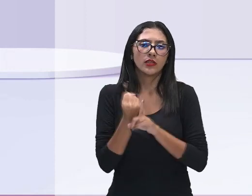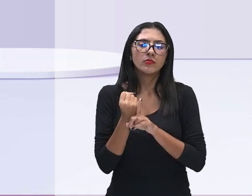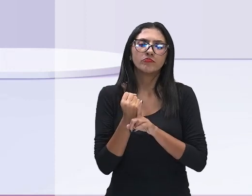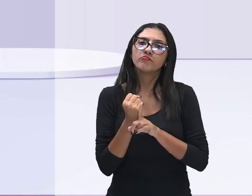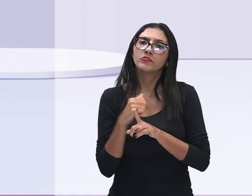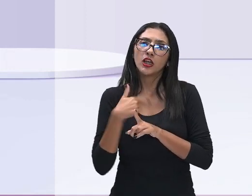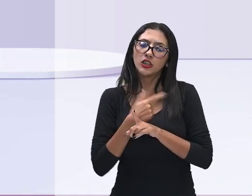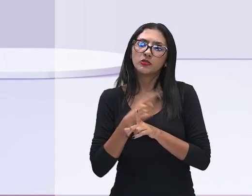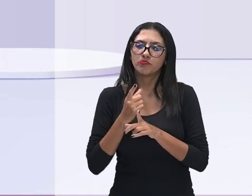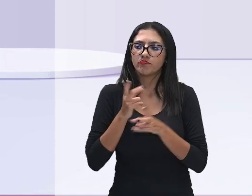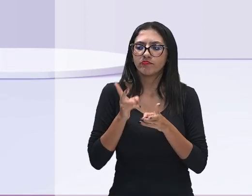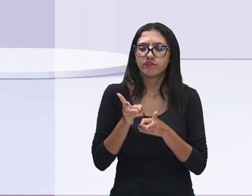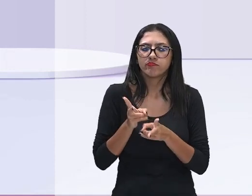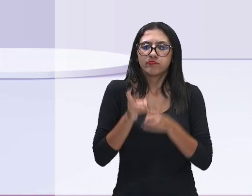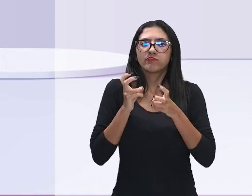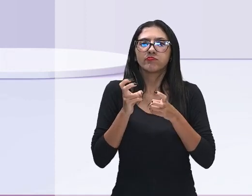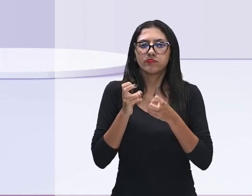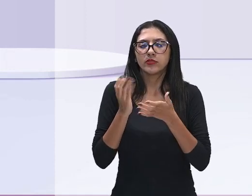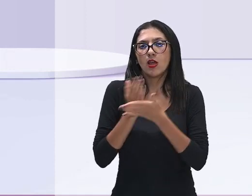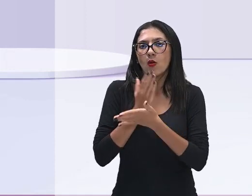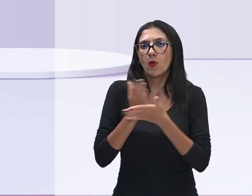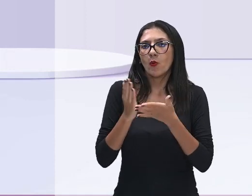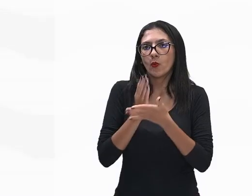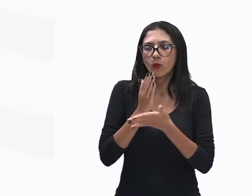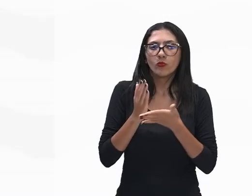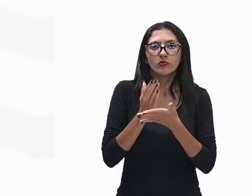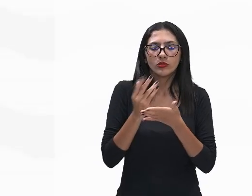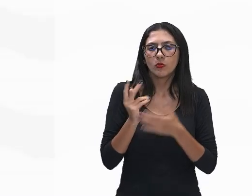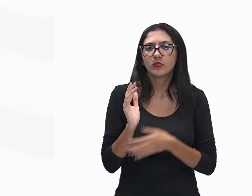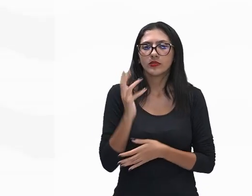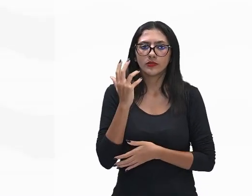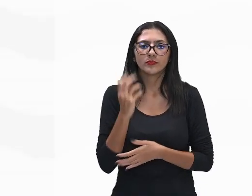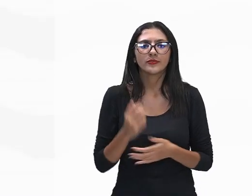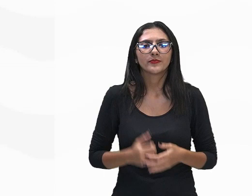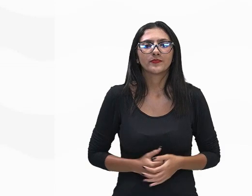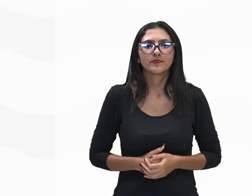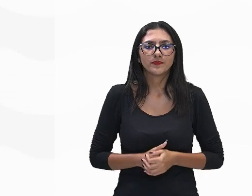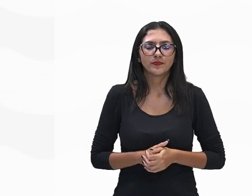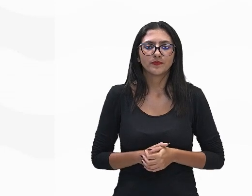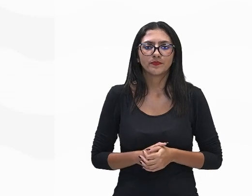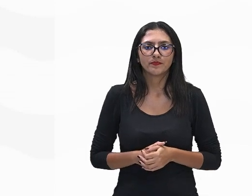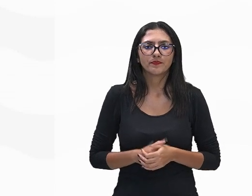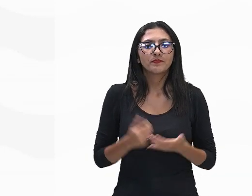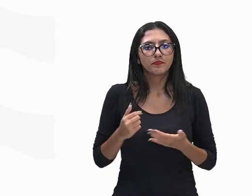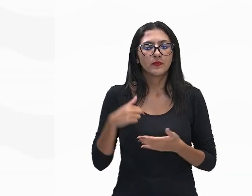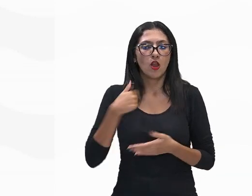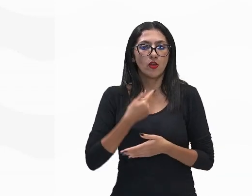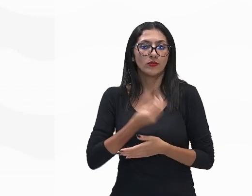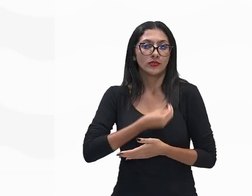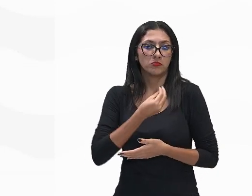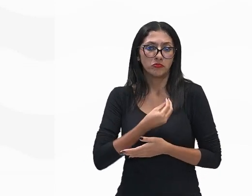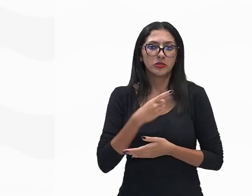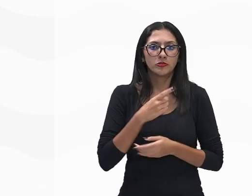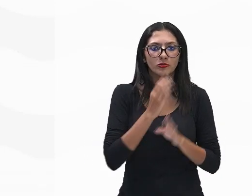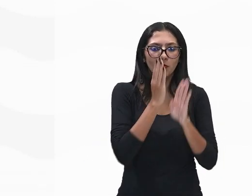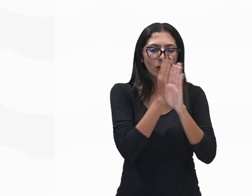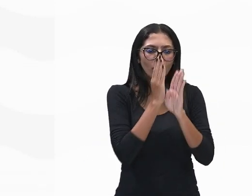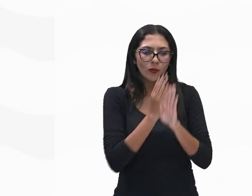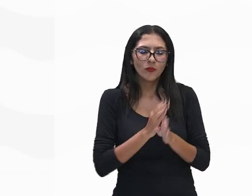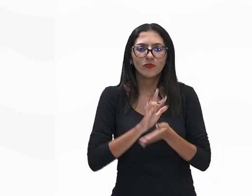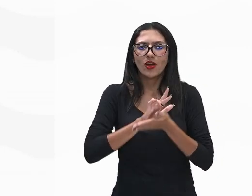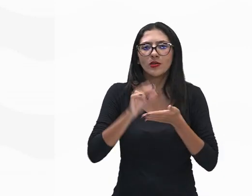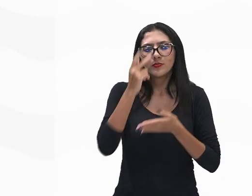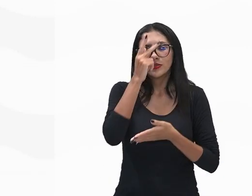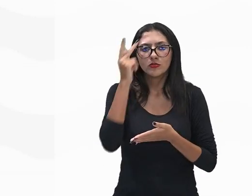acaba se deparando com algumas situações em nossa vida. Olha só, em nossa vida nós encontramos pessoas com